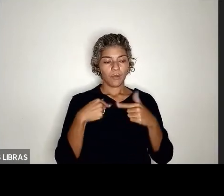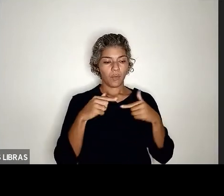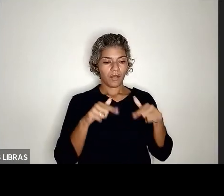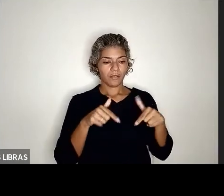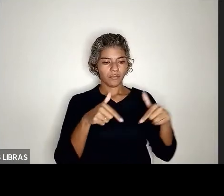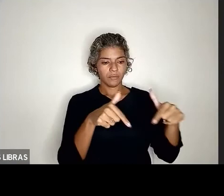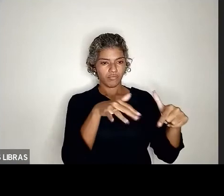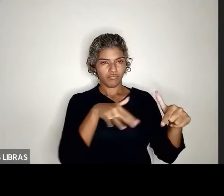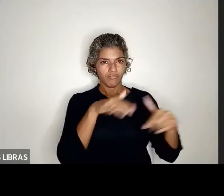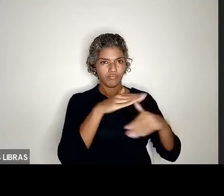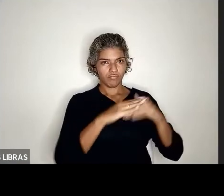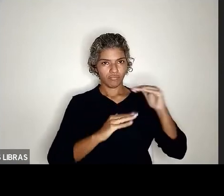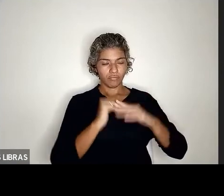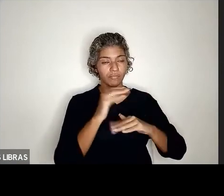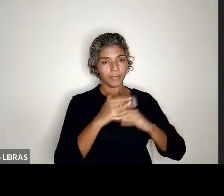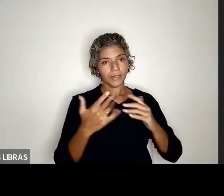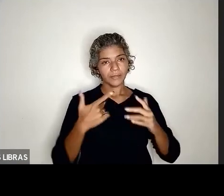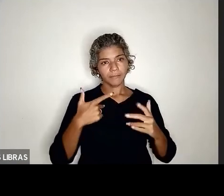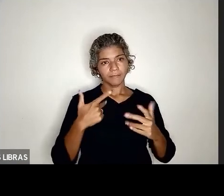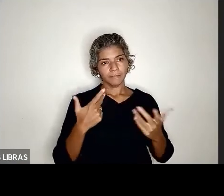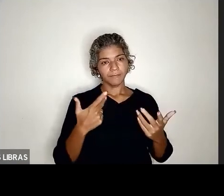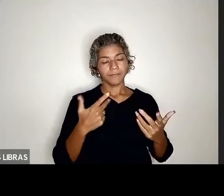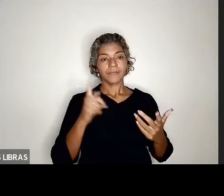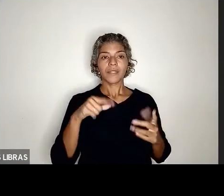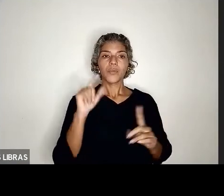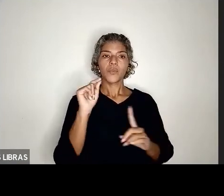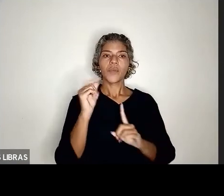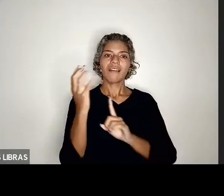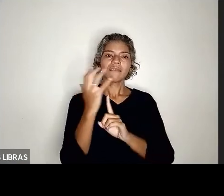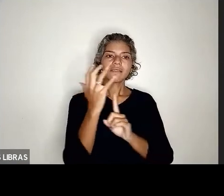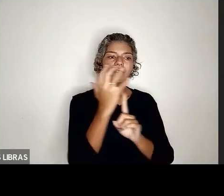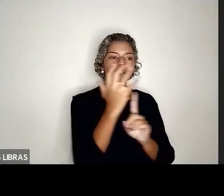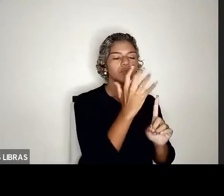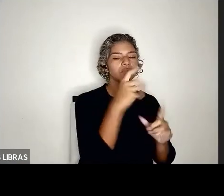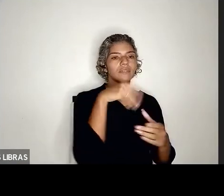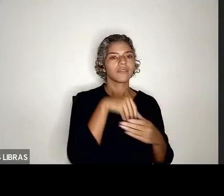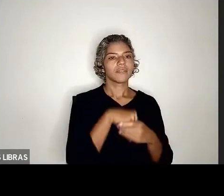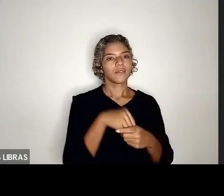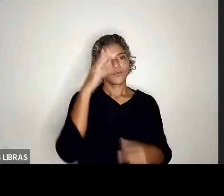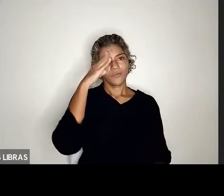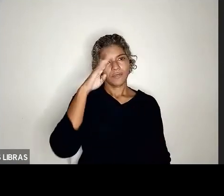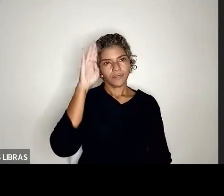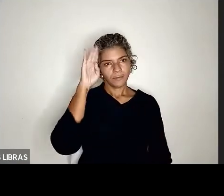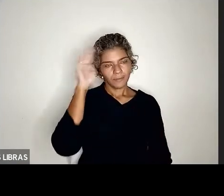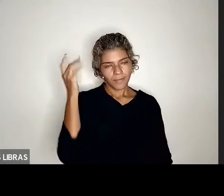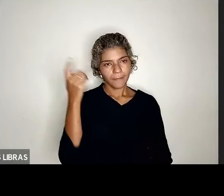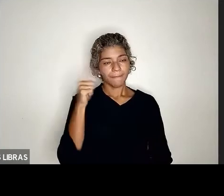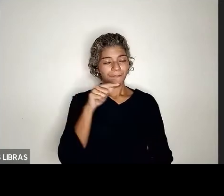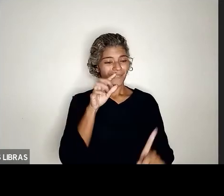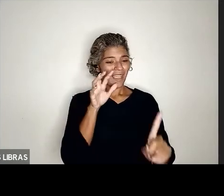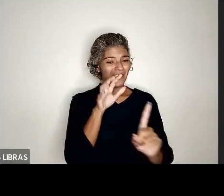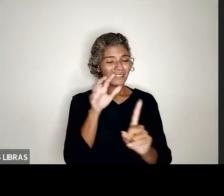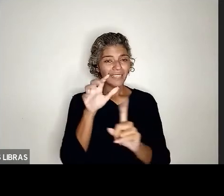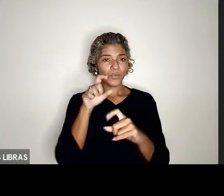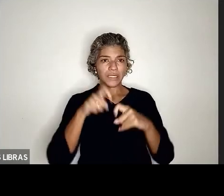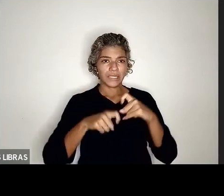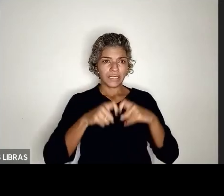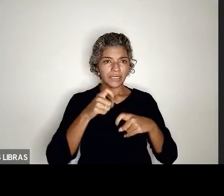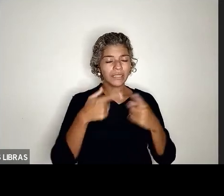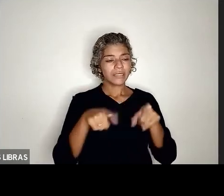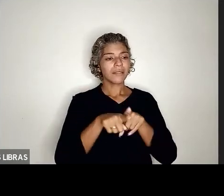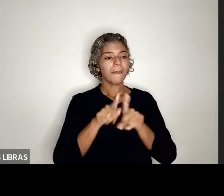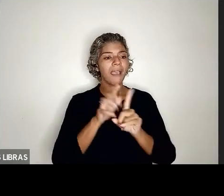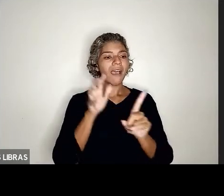da minha formação, que é o assédio na academia, né? Não só o assédio sexual, mas como o assédio moral